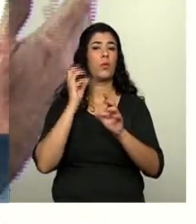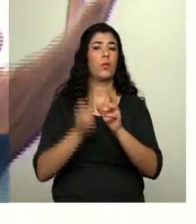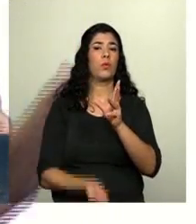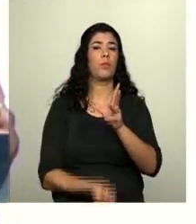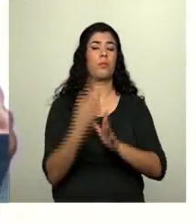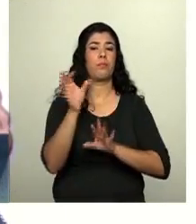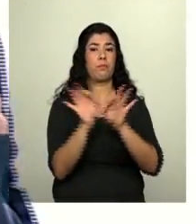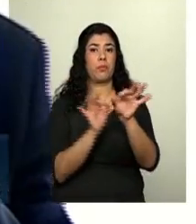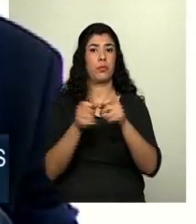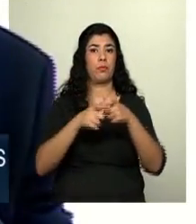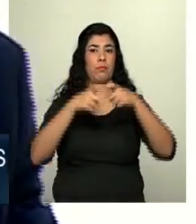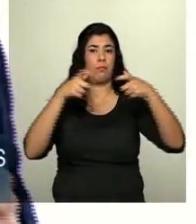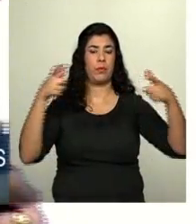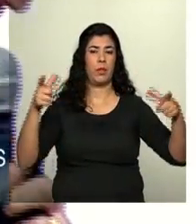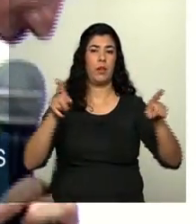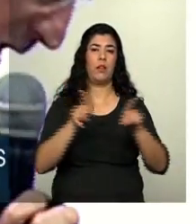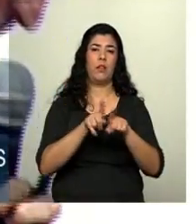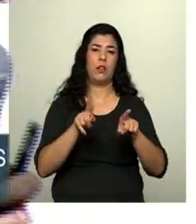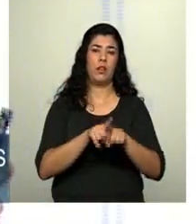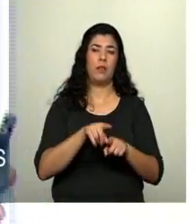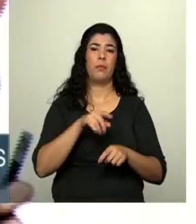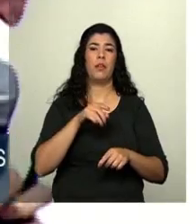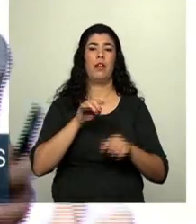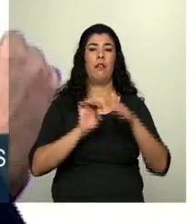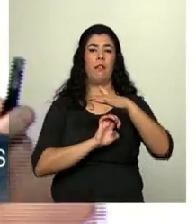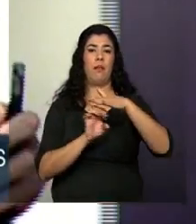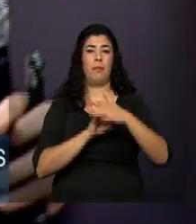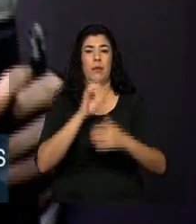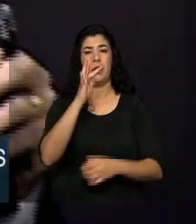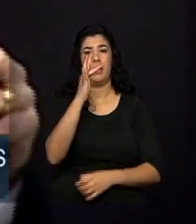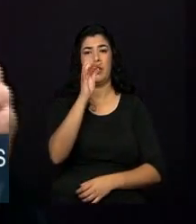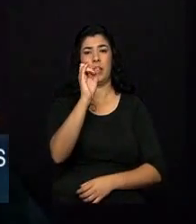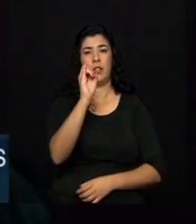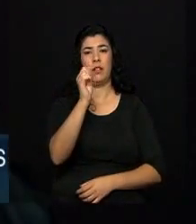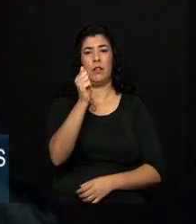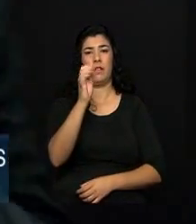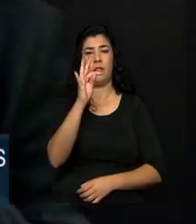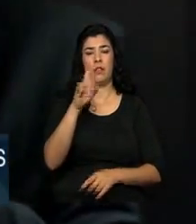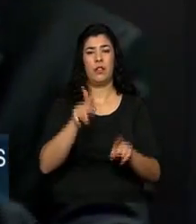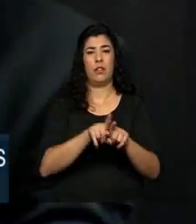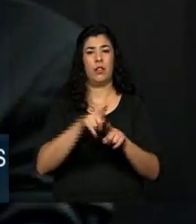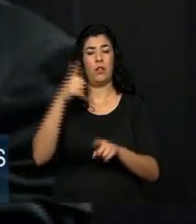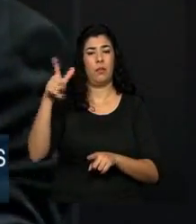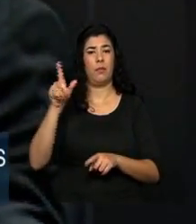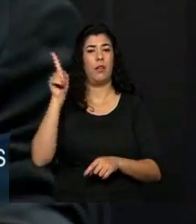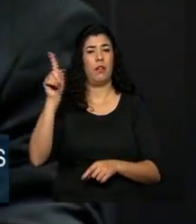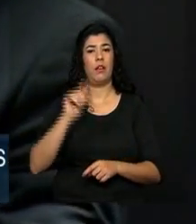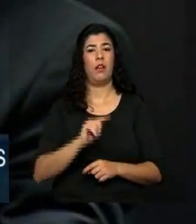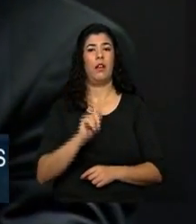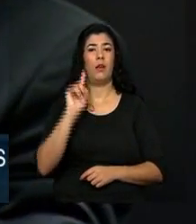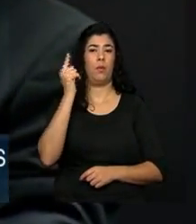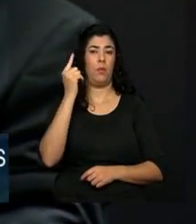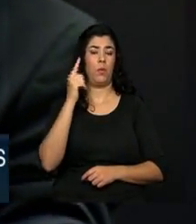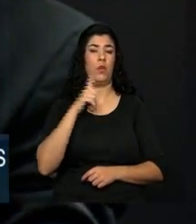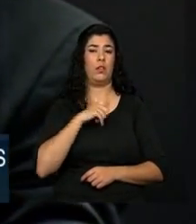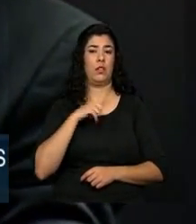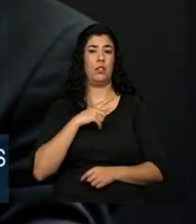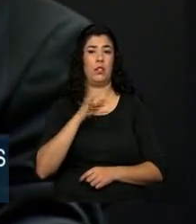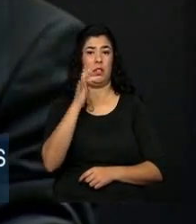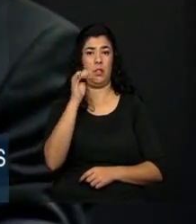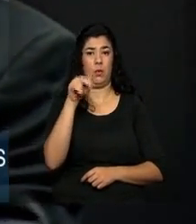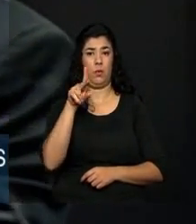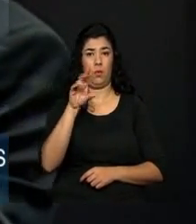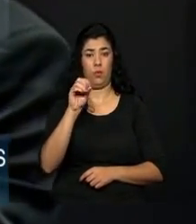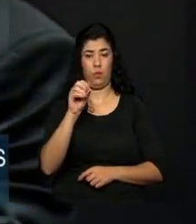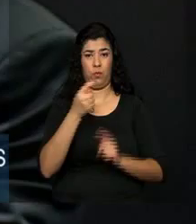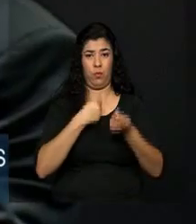o projeto da Fiat e de Goiás eh que foi foi mostrado aqui portanto os Fundos TM um papel extremamente